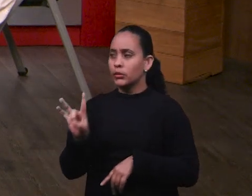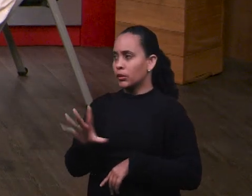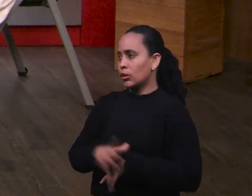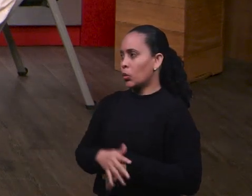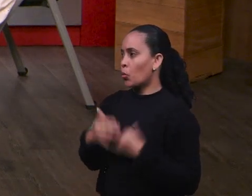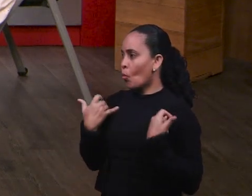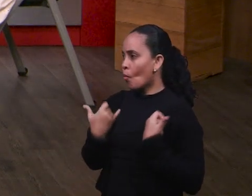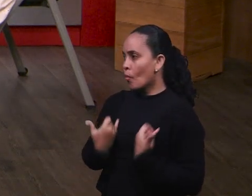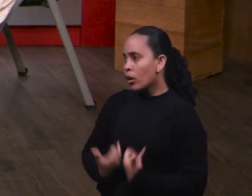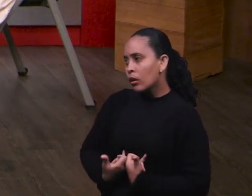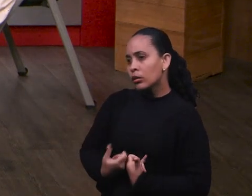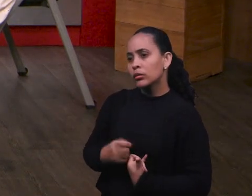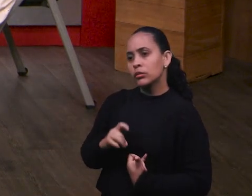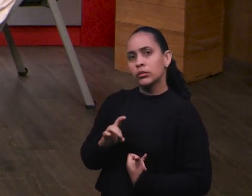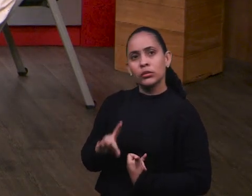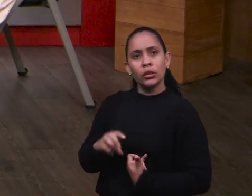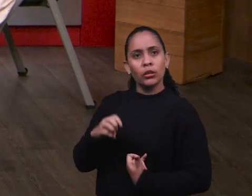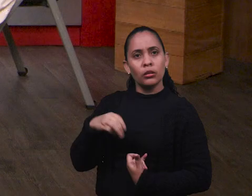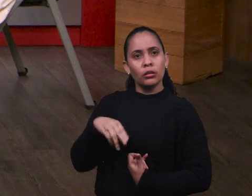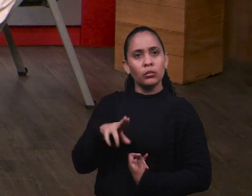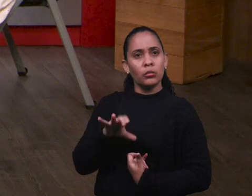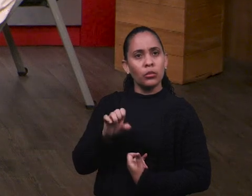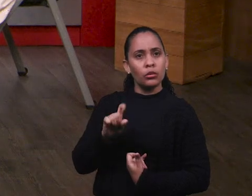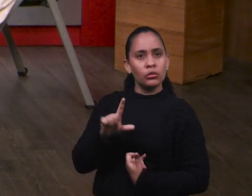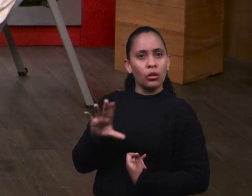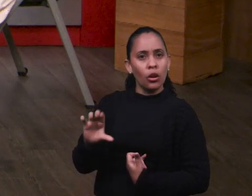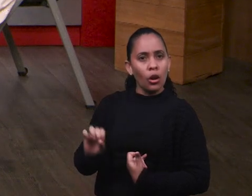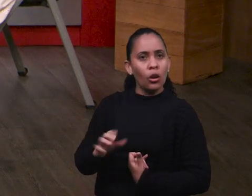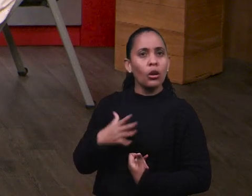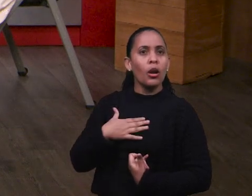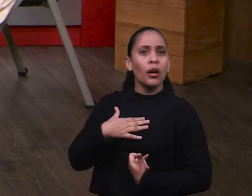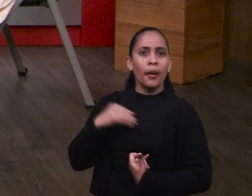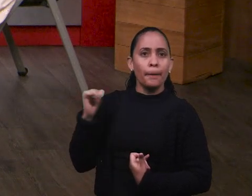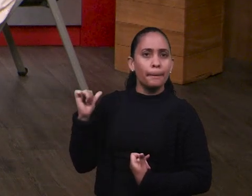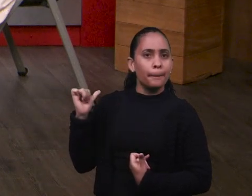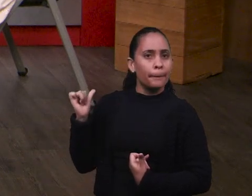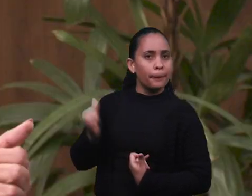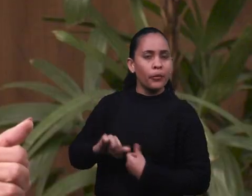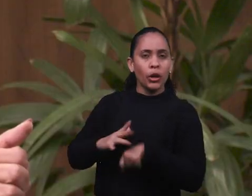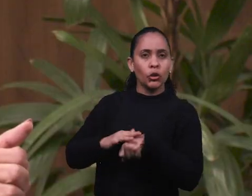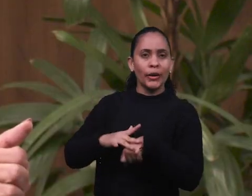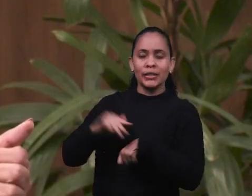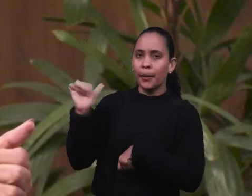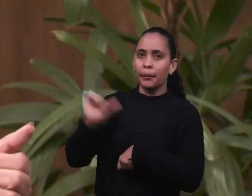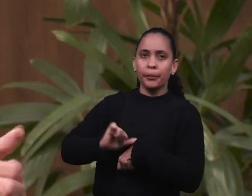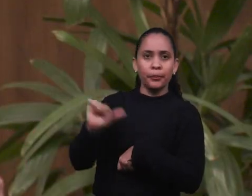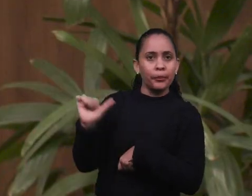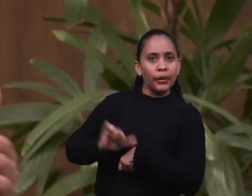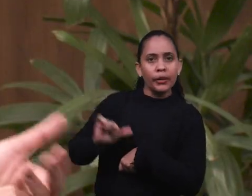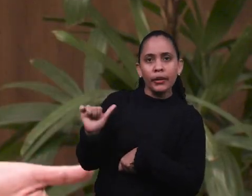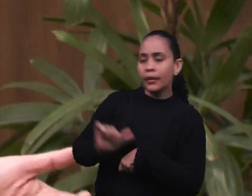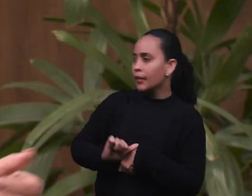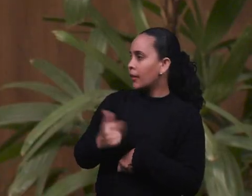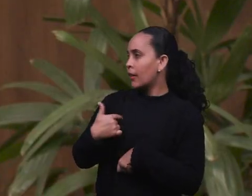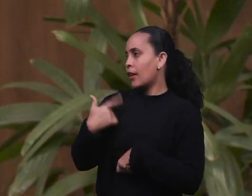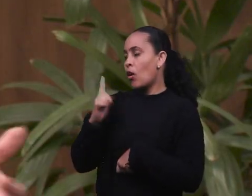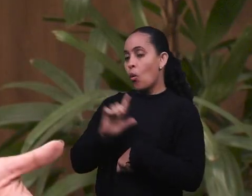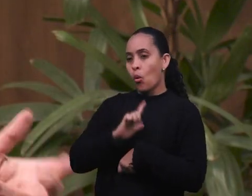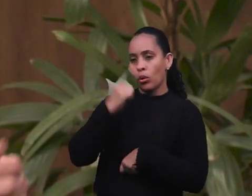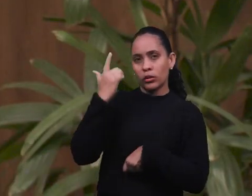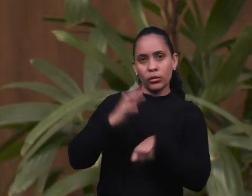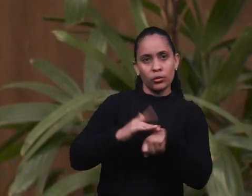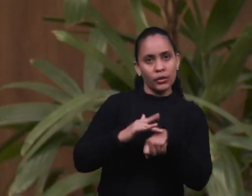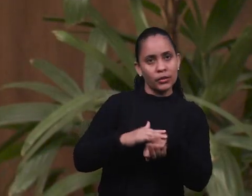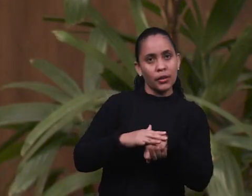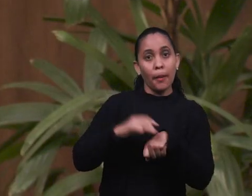se ele emagrece à custa de músculo, ele vai trazer uma doença muito pior para a gente tratar, que é a sarcopenia. Exatamente. Né? A sarcopenia dá muito mais trabalho para você tratar